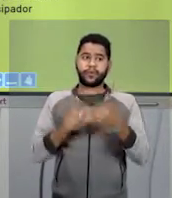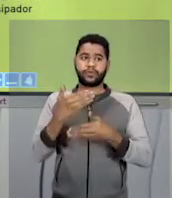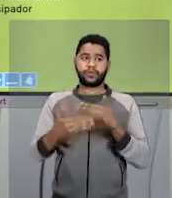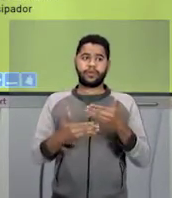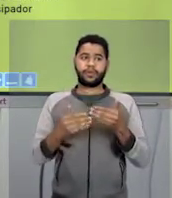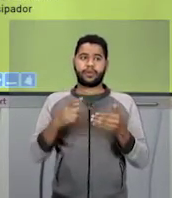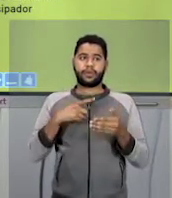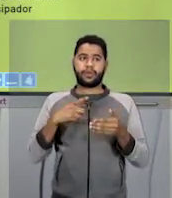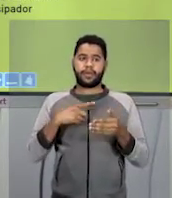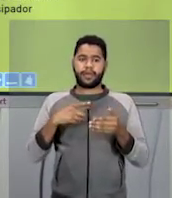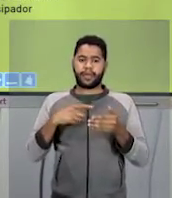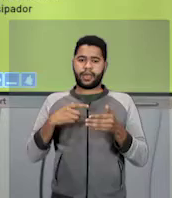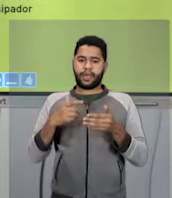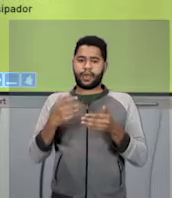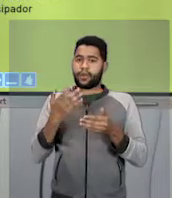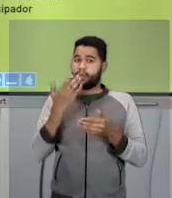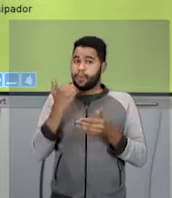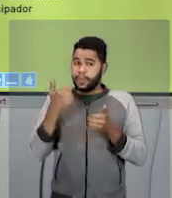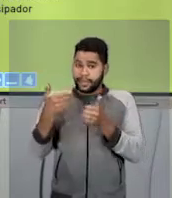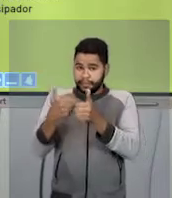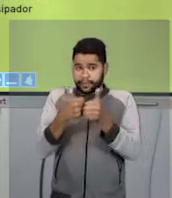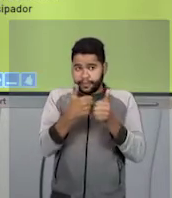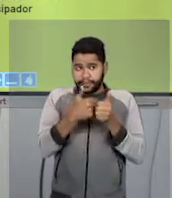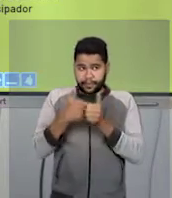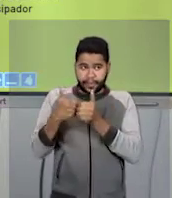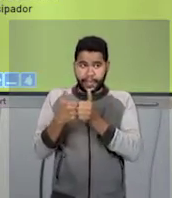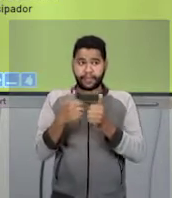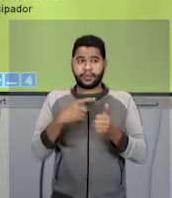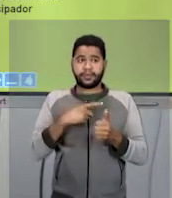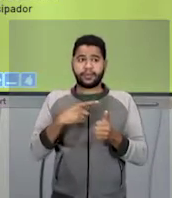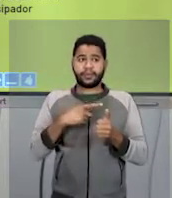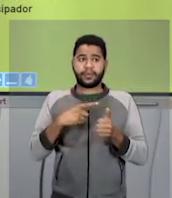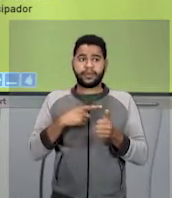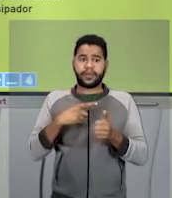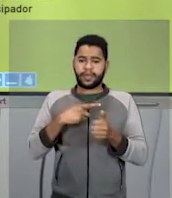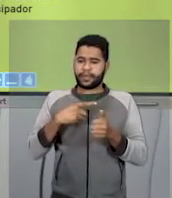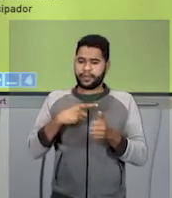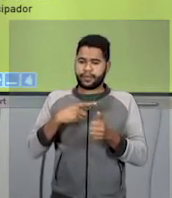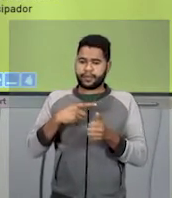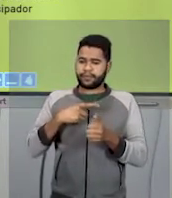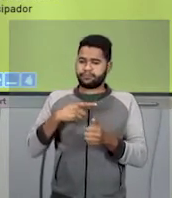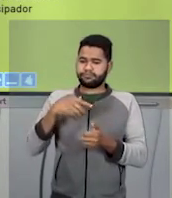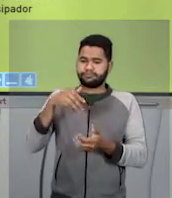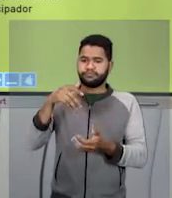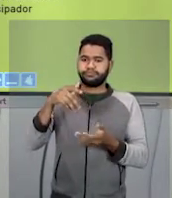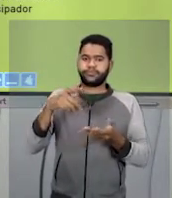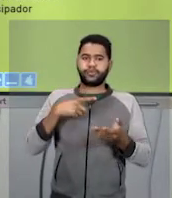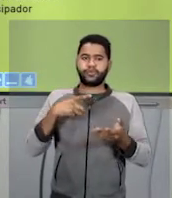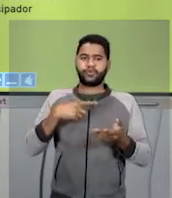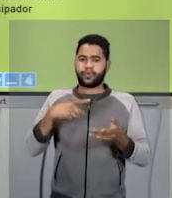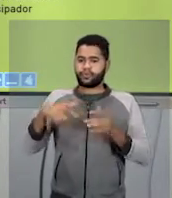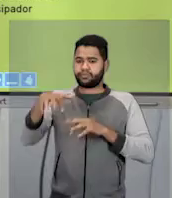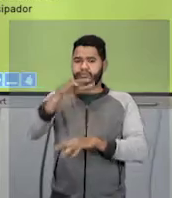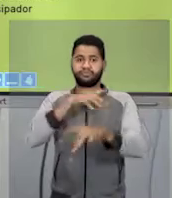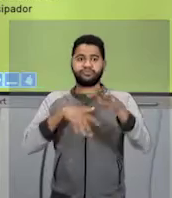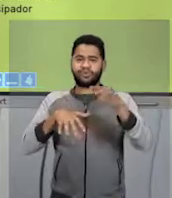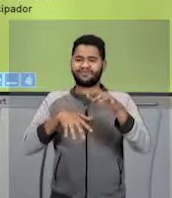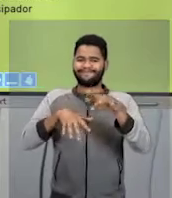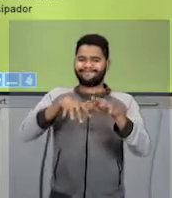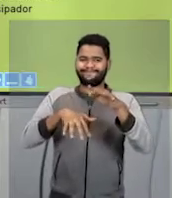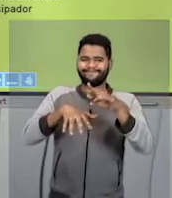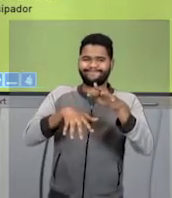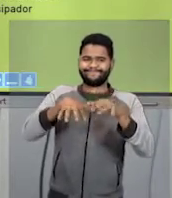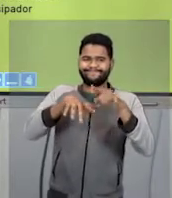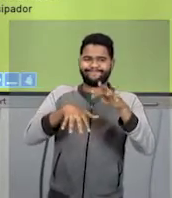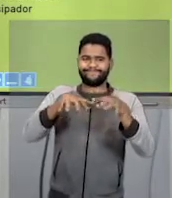os alimentos muito próximos um do outro, você vai ter o impedimento daquele ar circular. Então